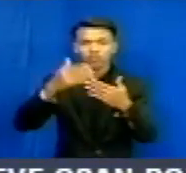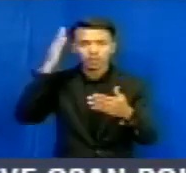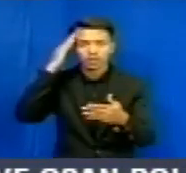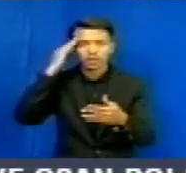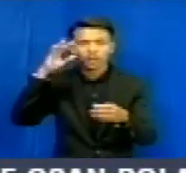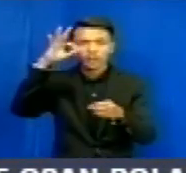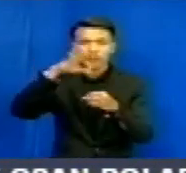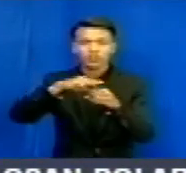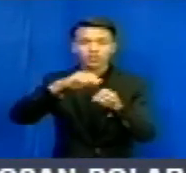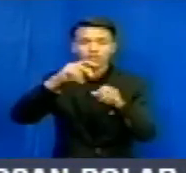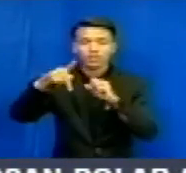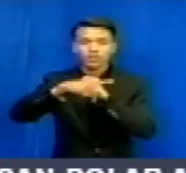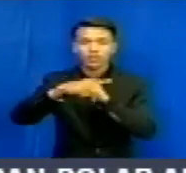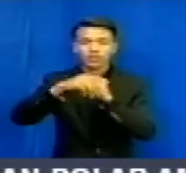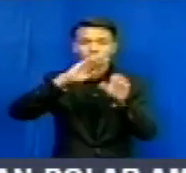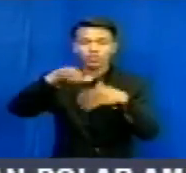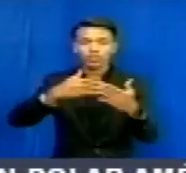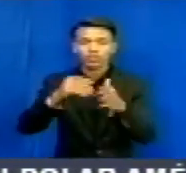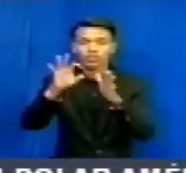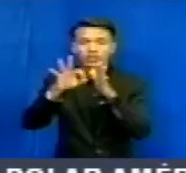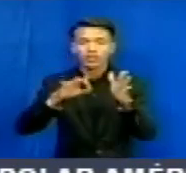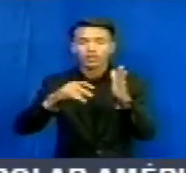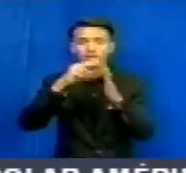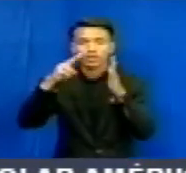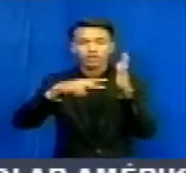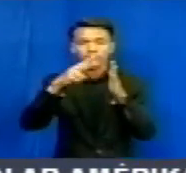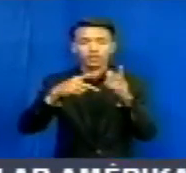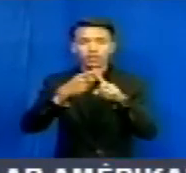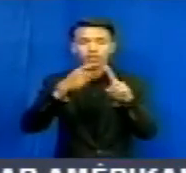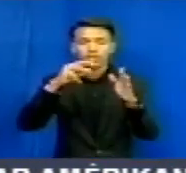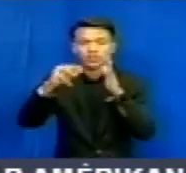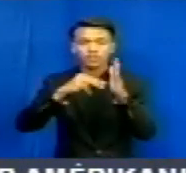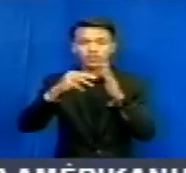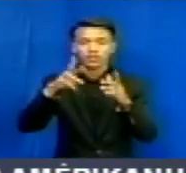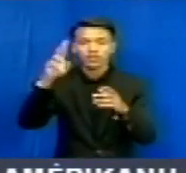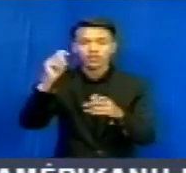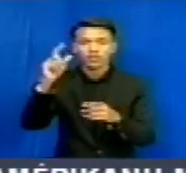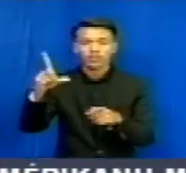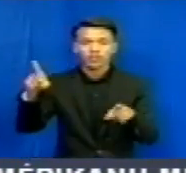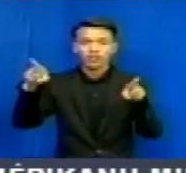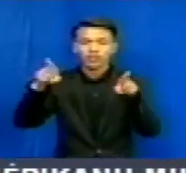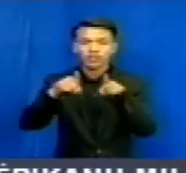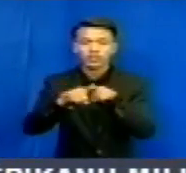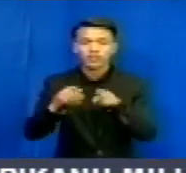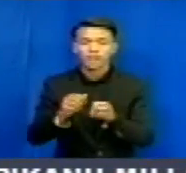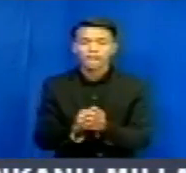eleição ona partido hot hot a cara que é tão cobertura usi média então RTTL nessa hora onde vê que